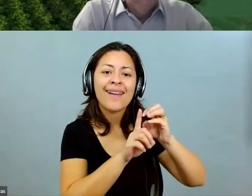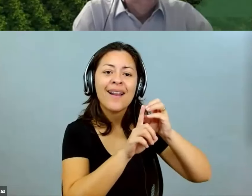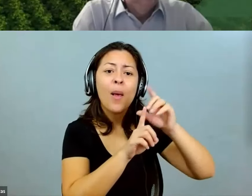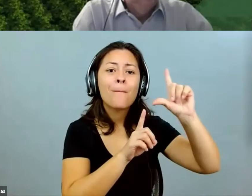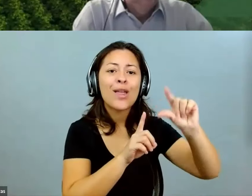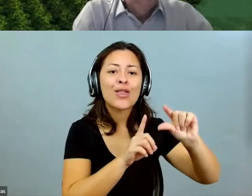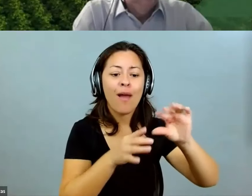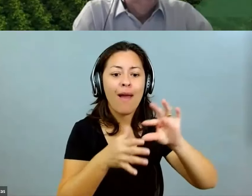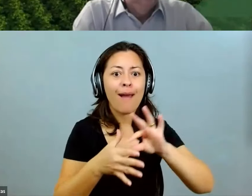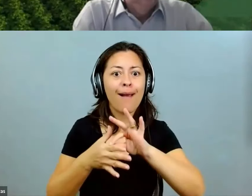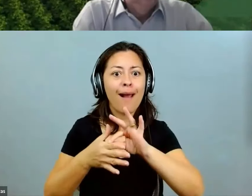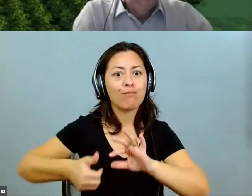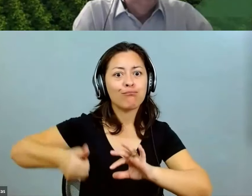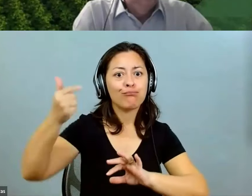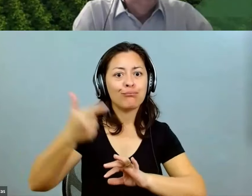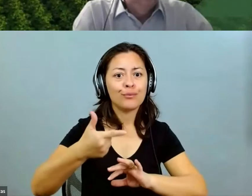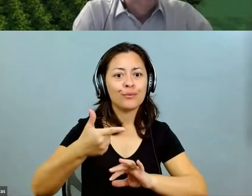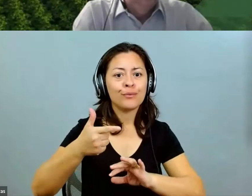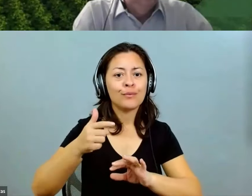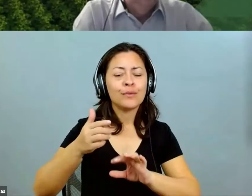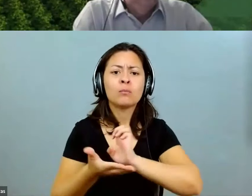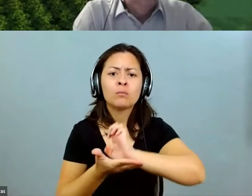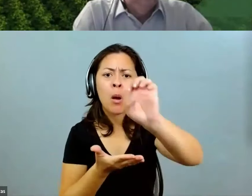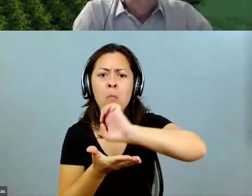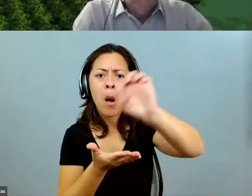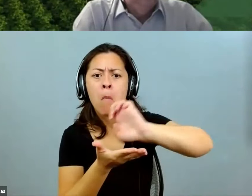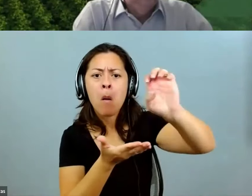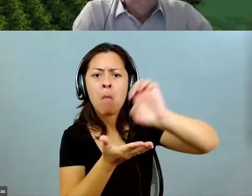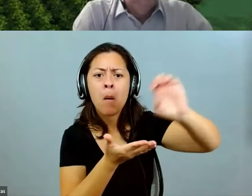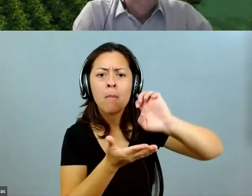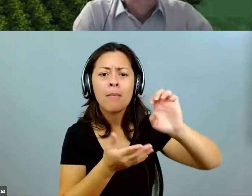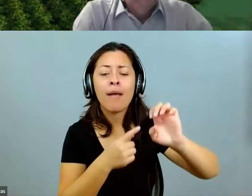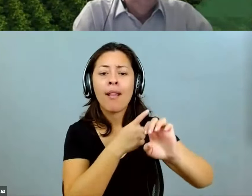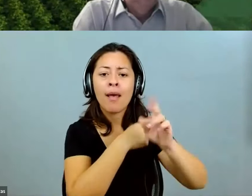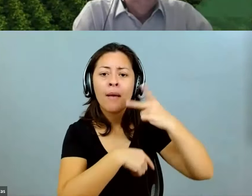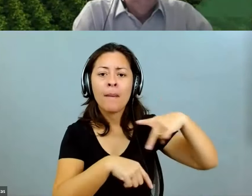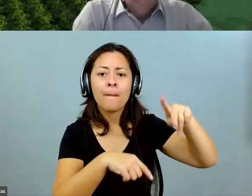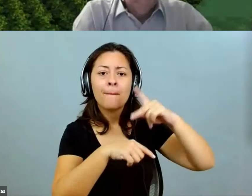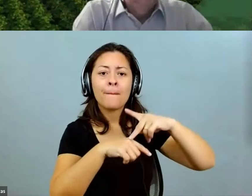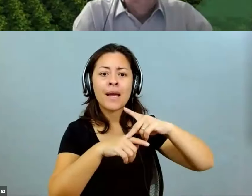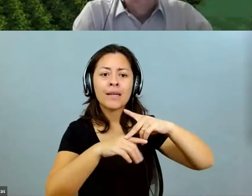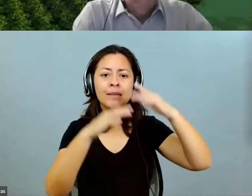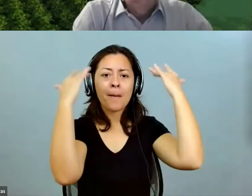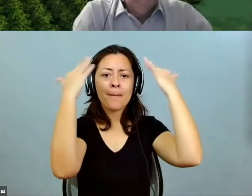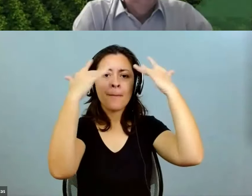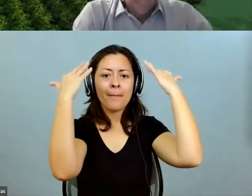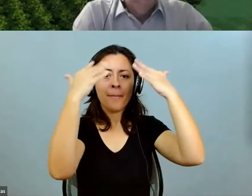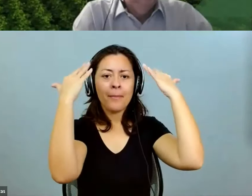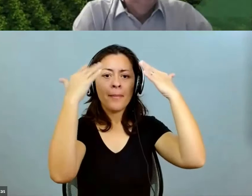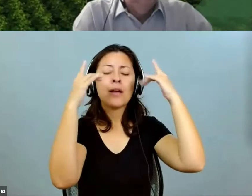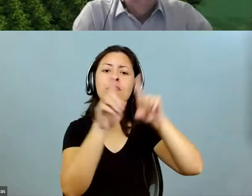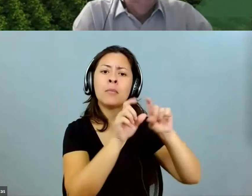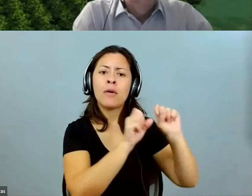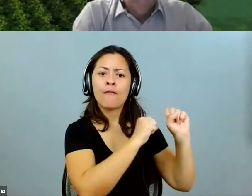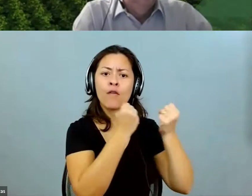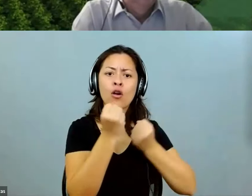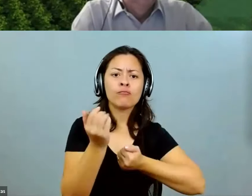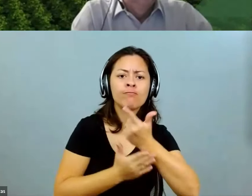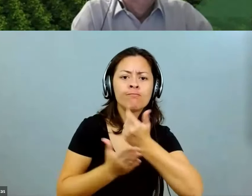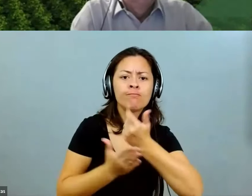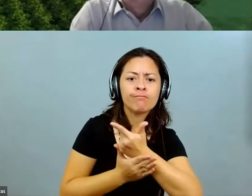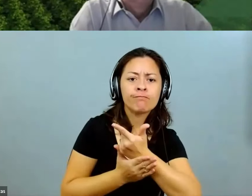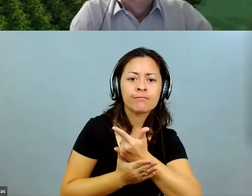exportação de carnes do Brasil e isso também fortalece o consumo doméstico daí né então nós temos um potencial grande também nos próximos anos aí de aumentar